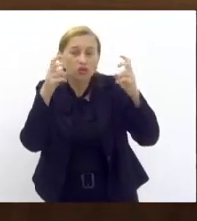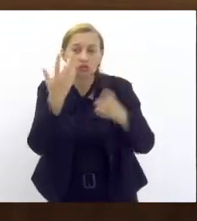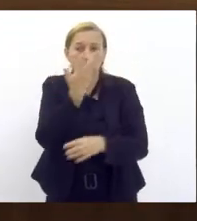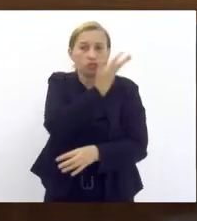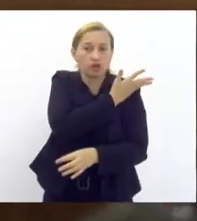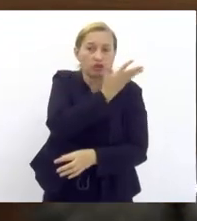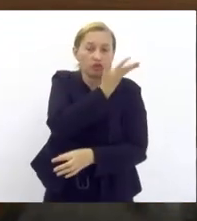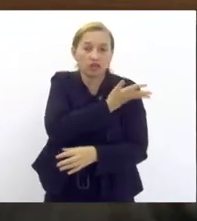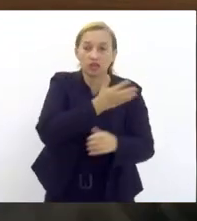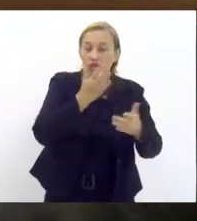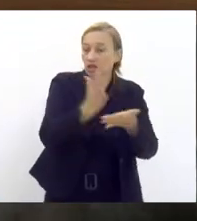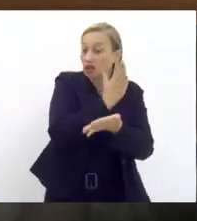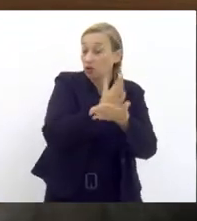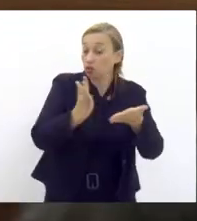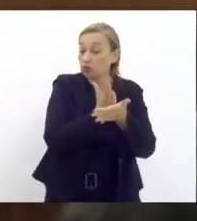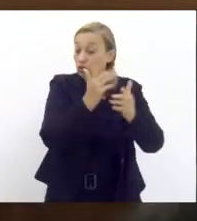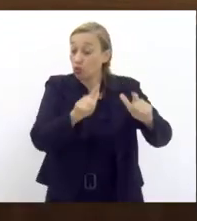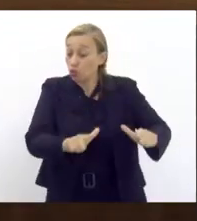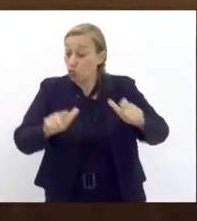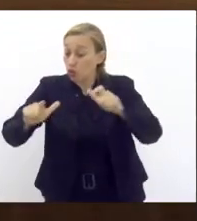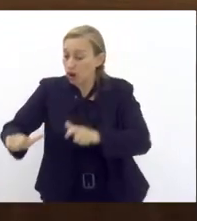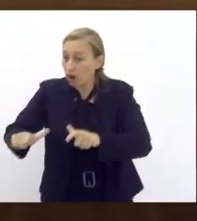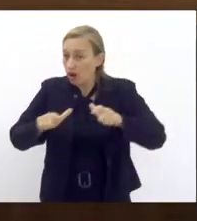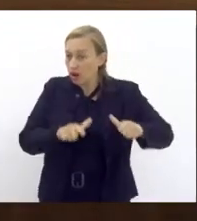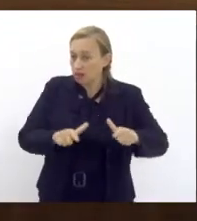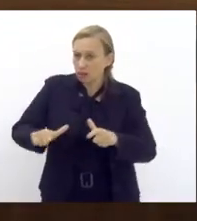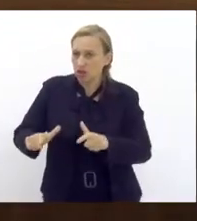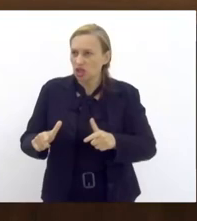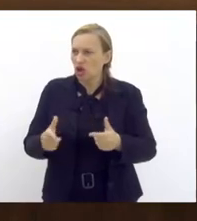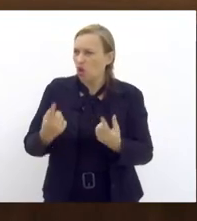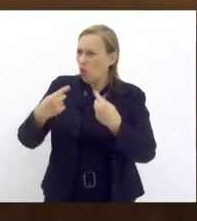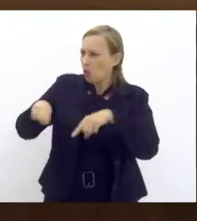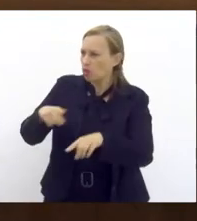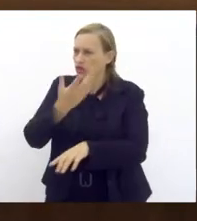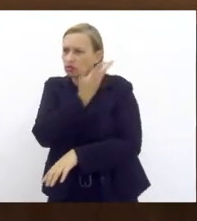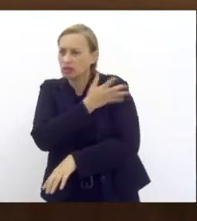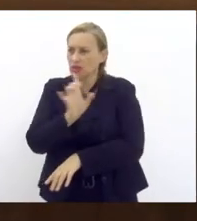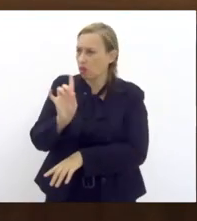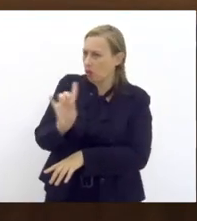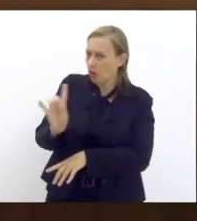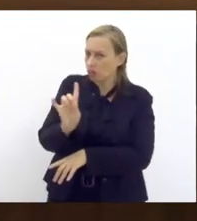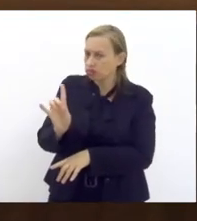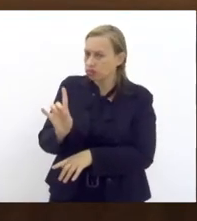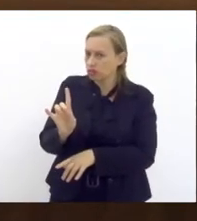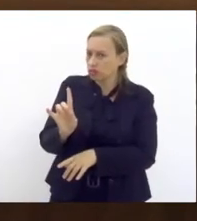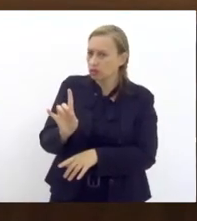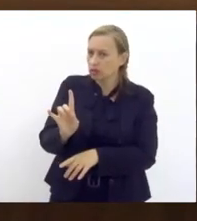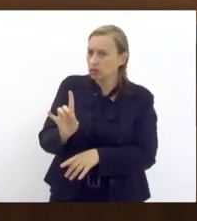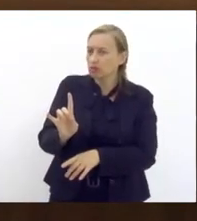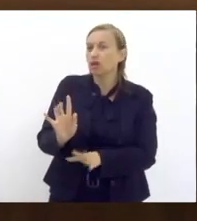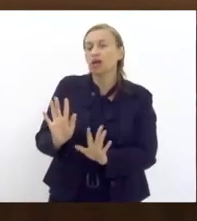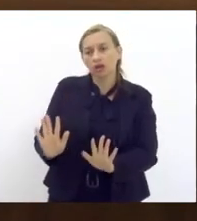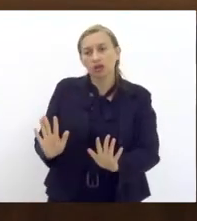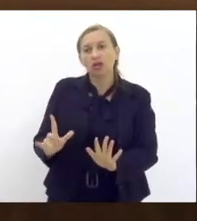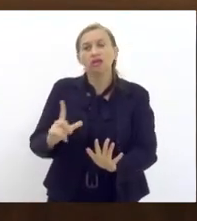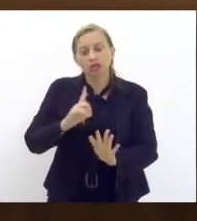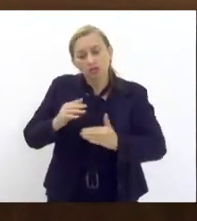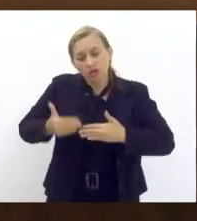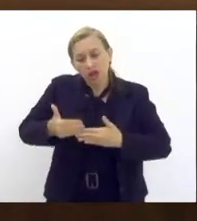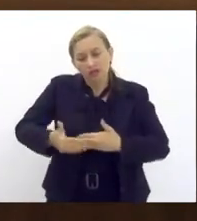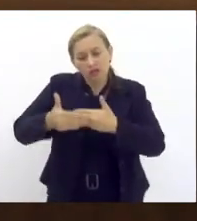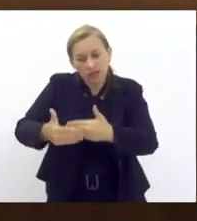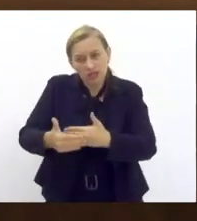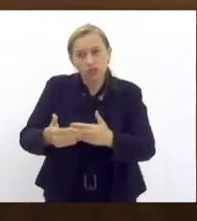em estabelecimentos, ou seja, ninguém aqui é contra a discriminação. Se ninguém é contra a discriminação, nós temos que avançar